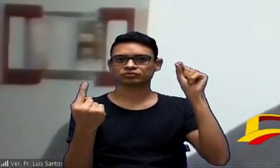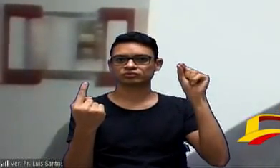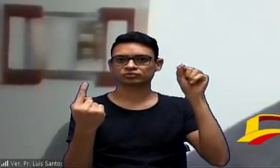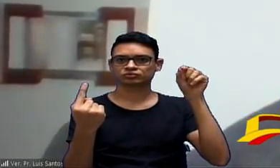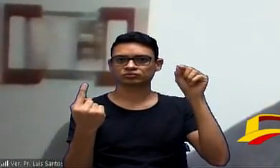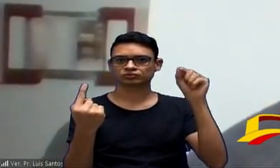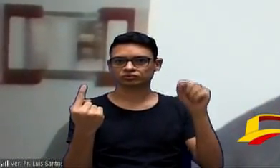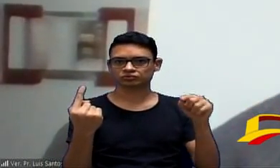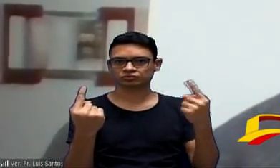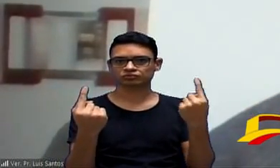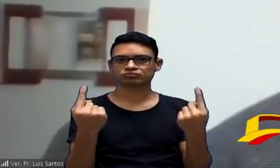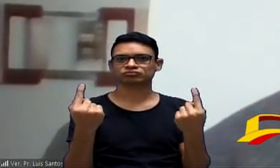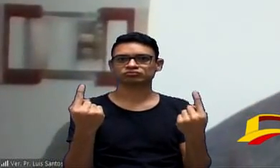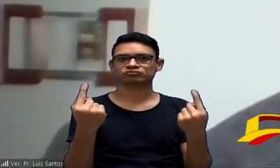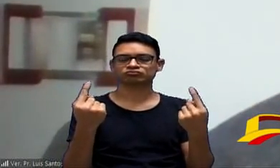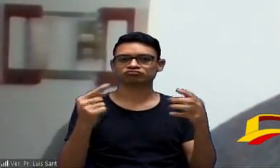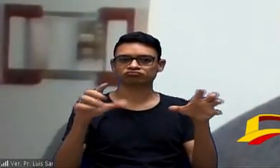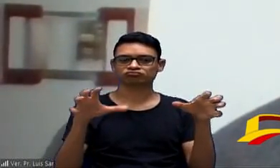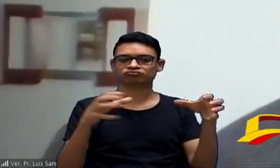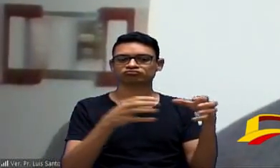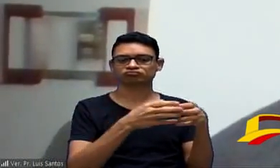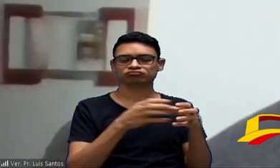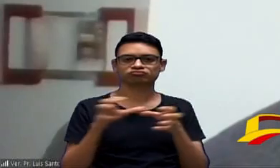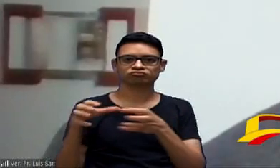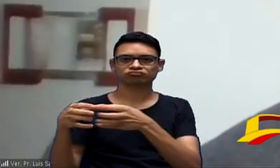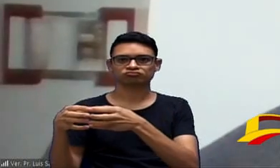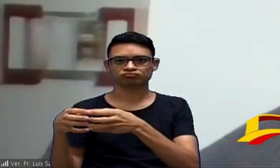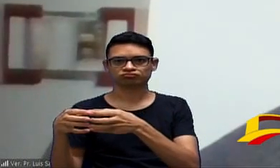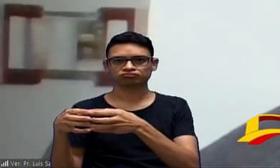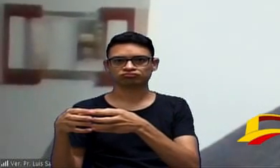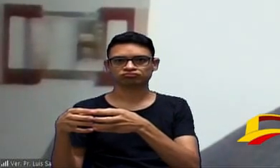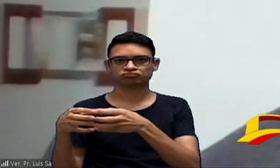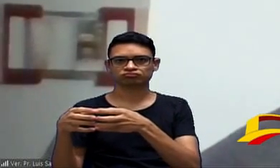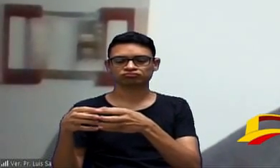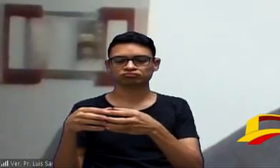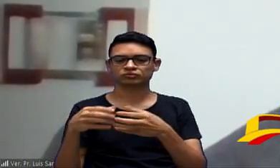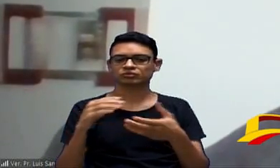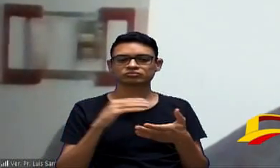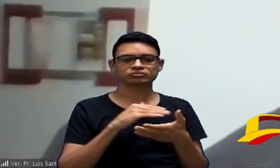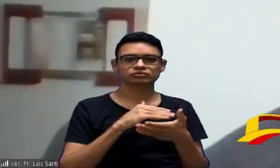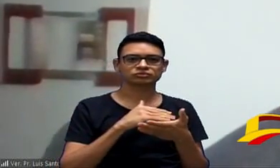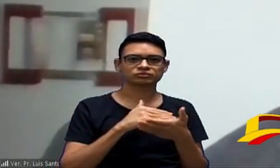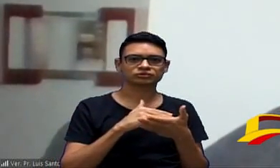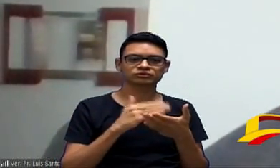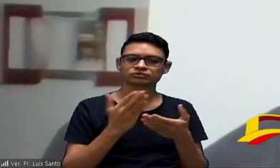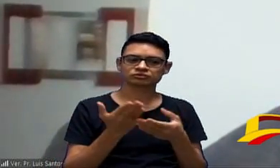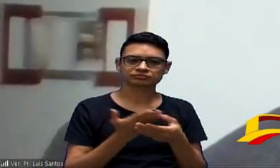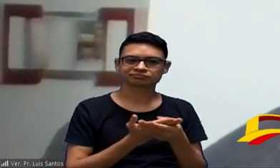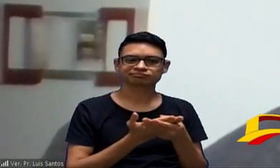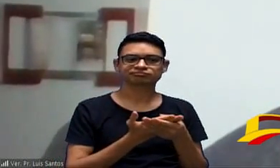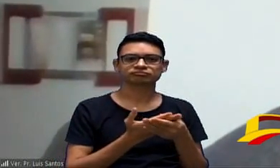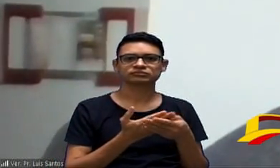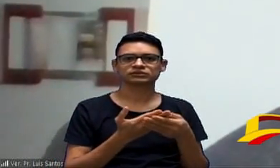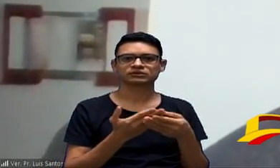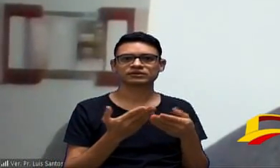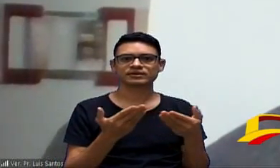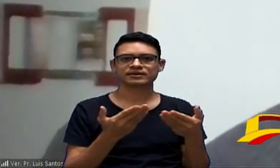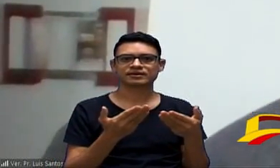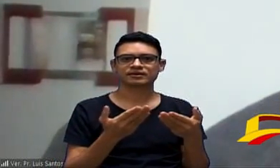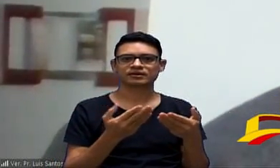outro, que é normalíssimo dentro de um processo democrático. O que eu quero dizer é que não houve